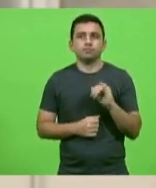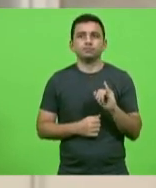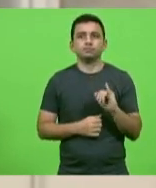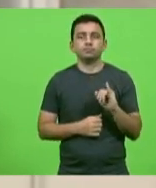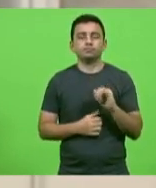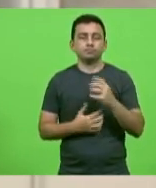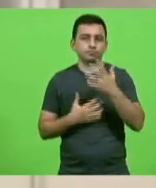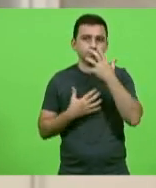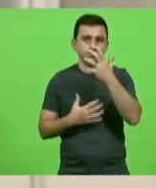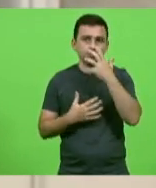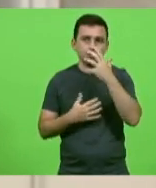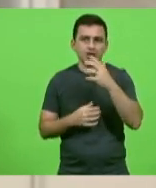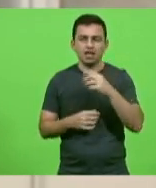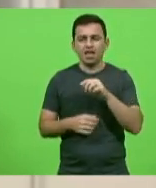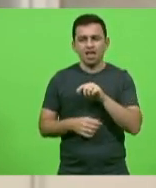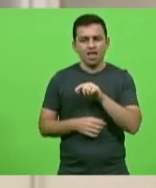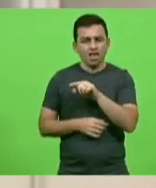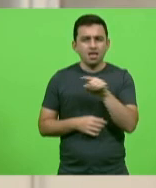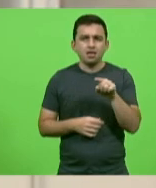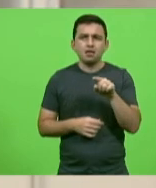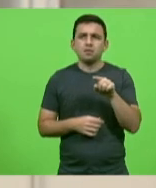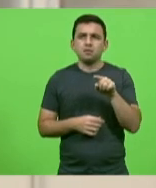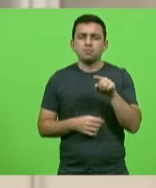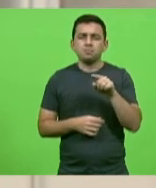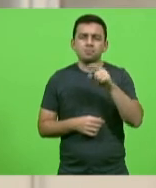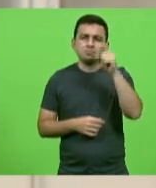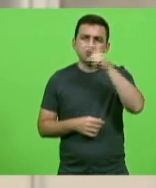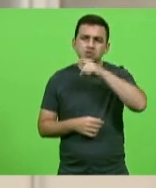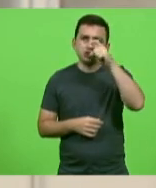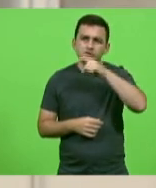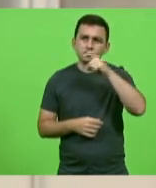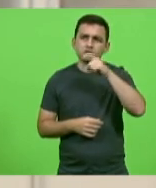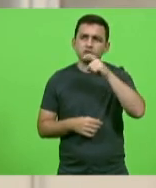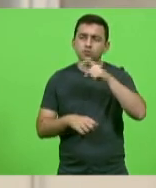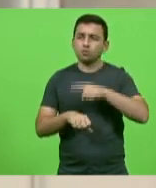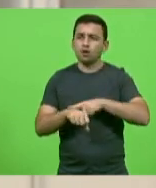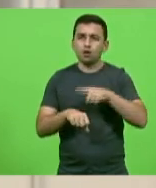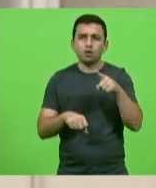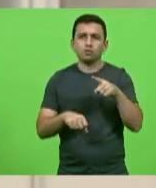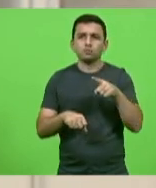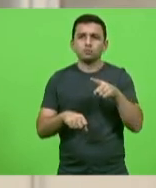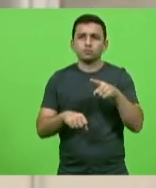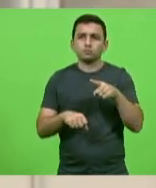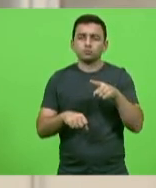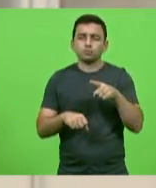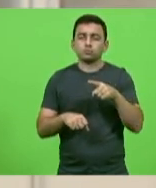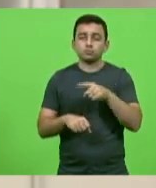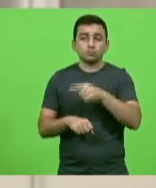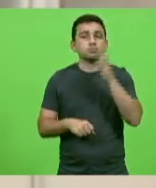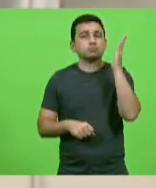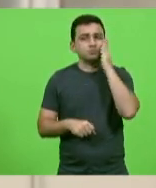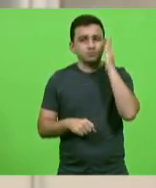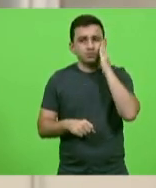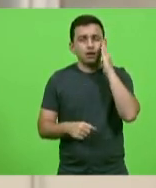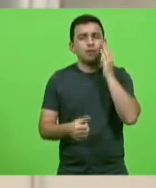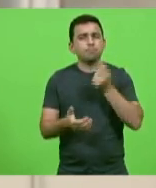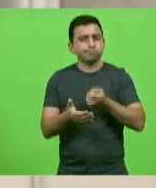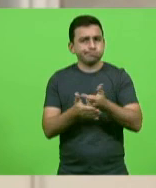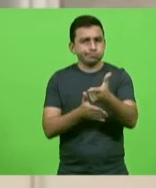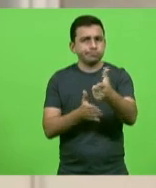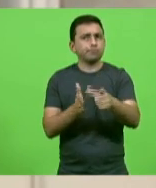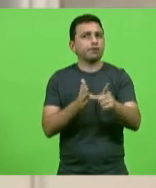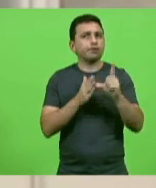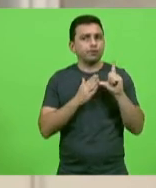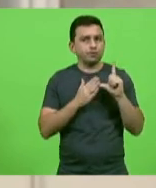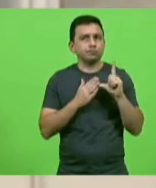dos respiradores medindo deliberadamente acerca do momento em que tomou conhecimento do pagamento